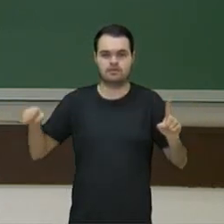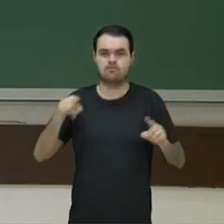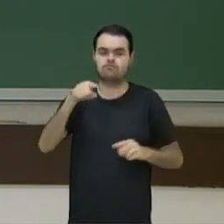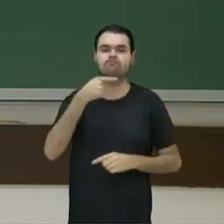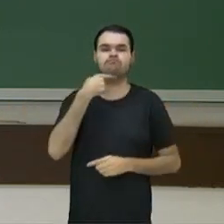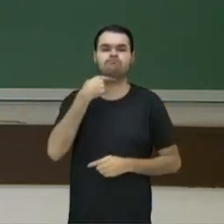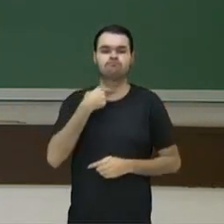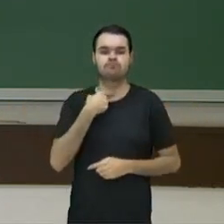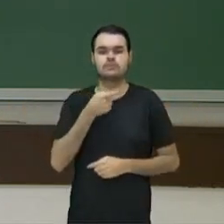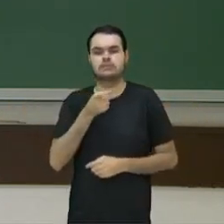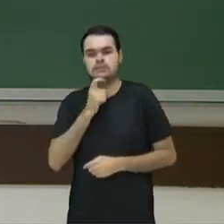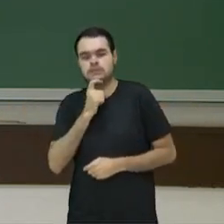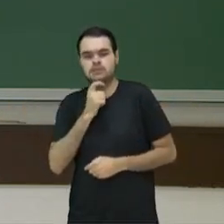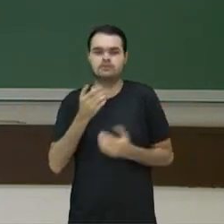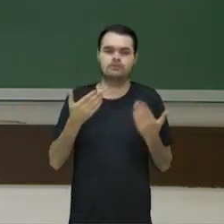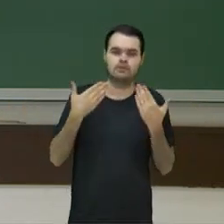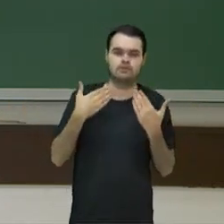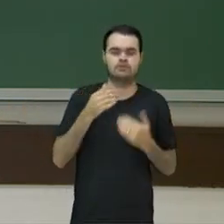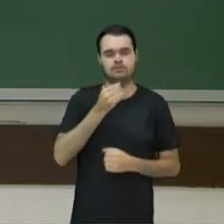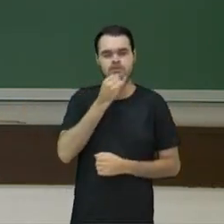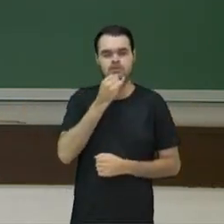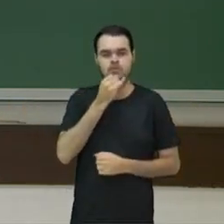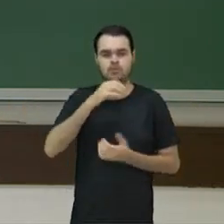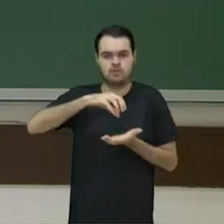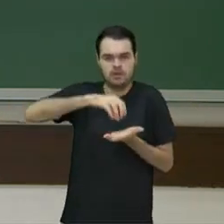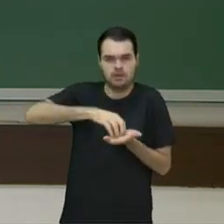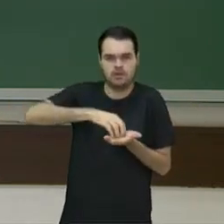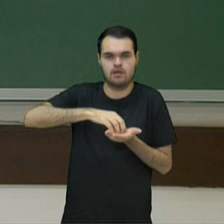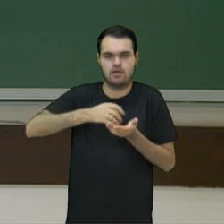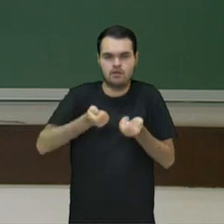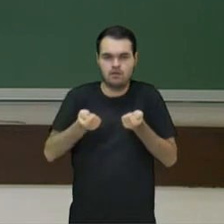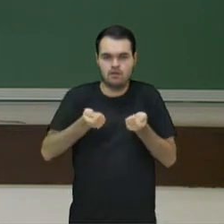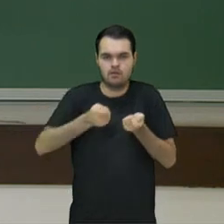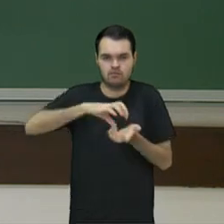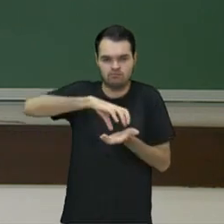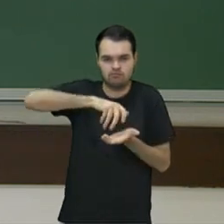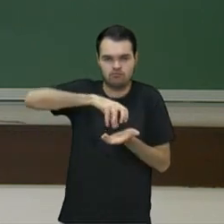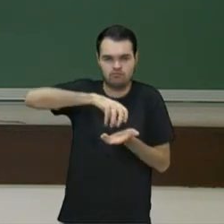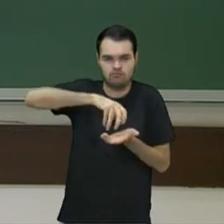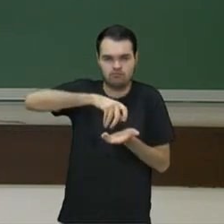necessidade, inverno e verão. É um exemplo de reostato.